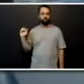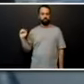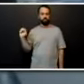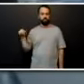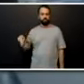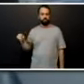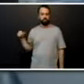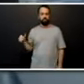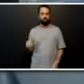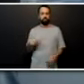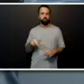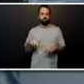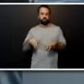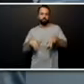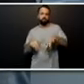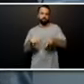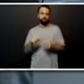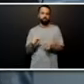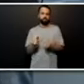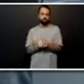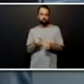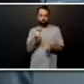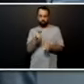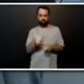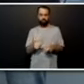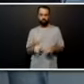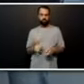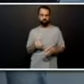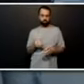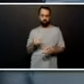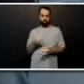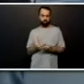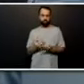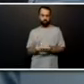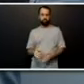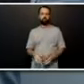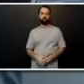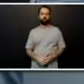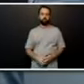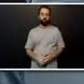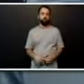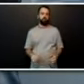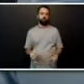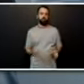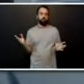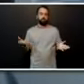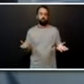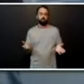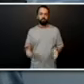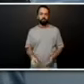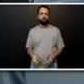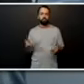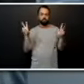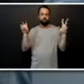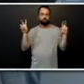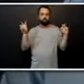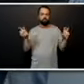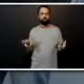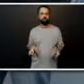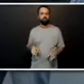vou caminhar com vocês nesse percurso. O tema de hoje, o